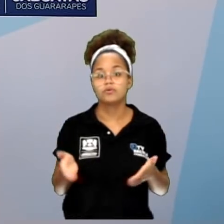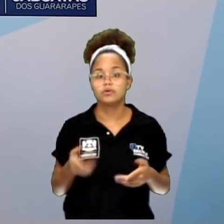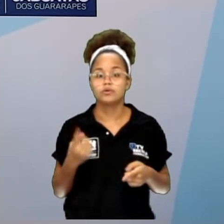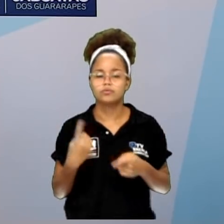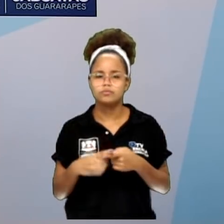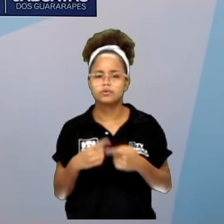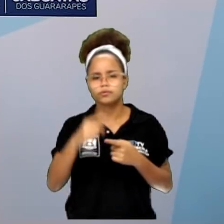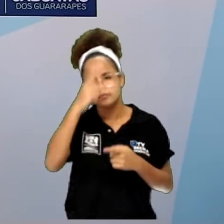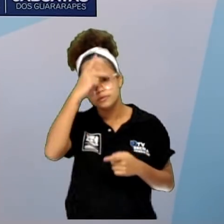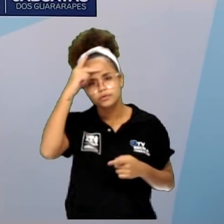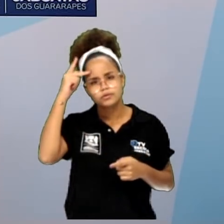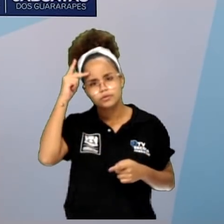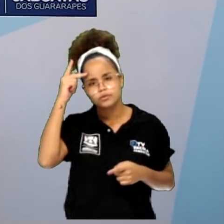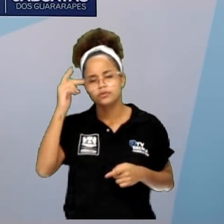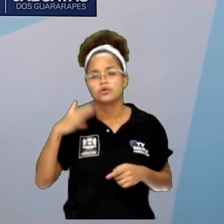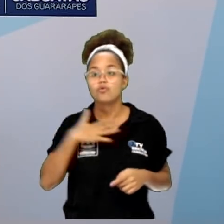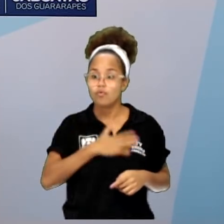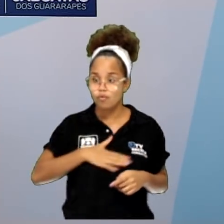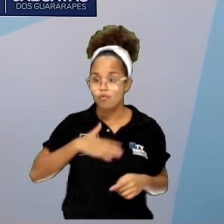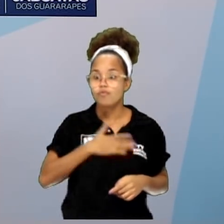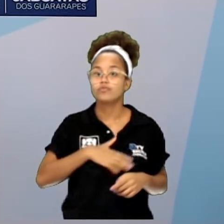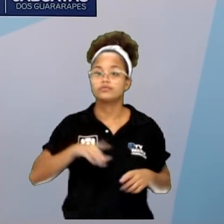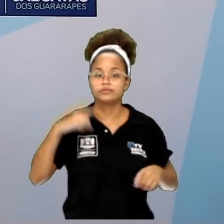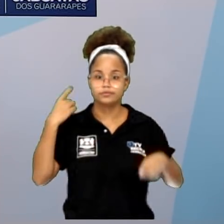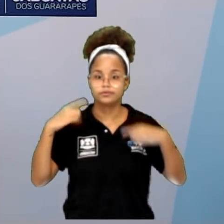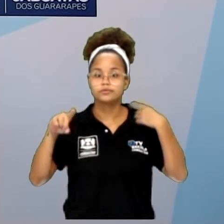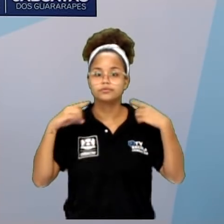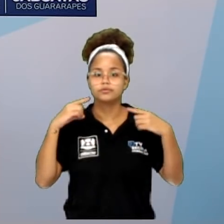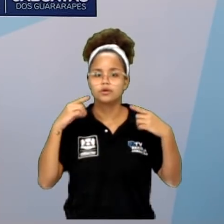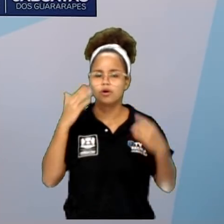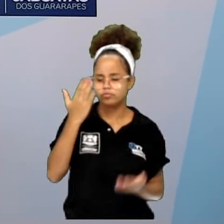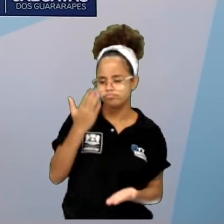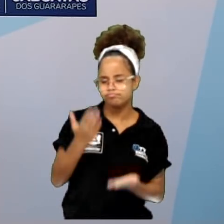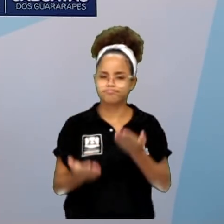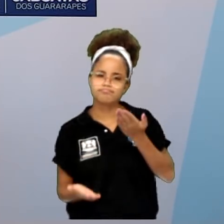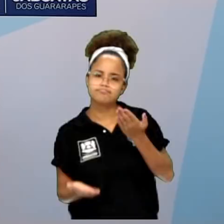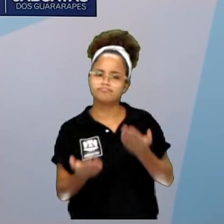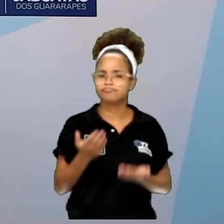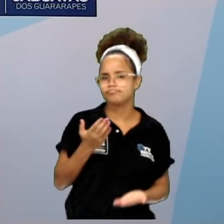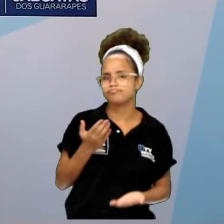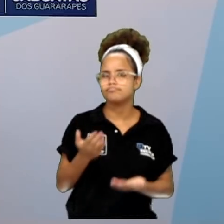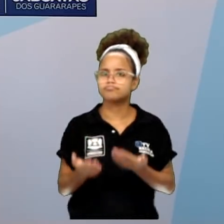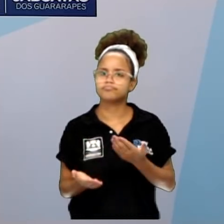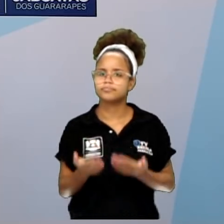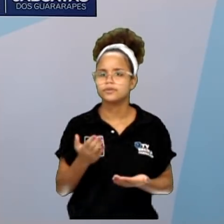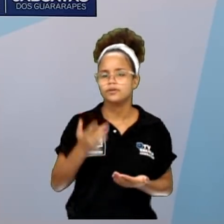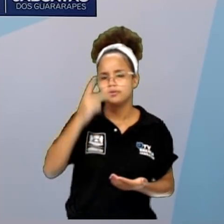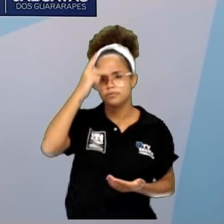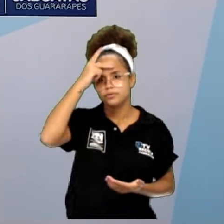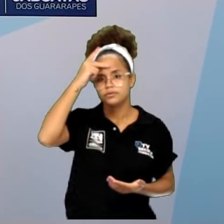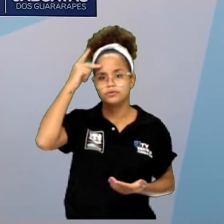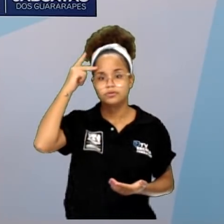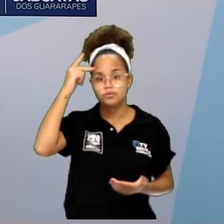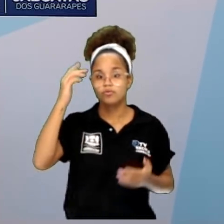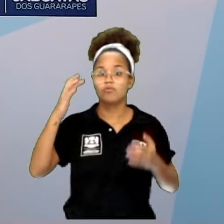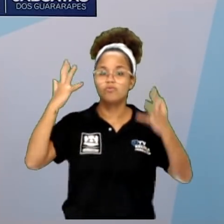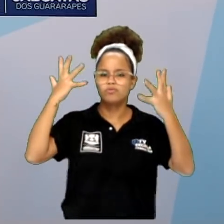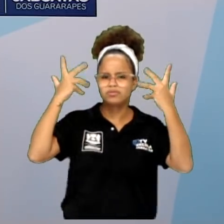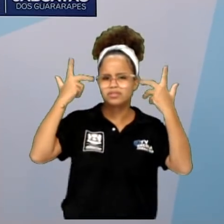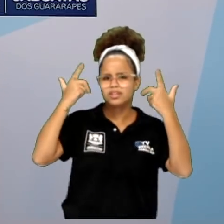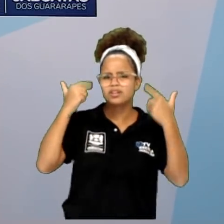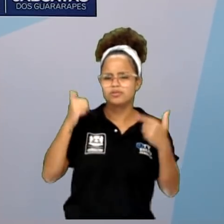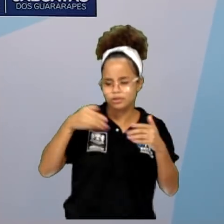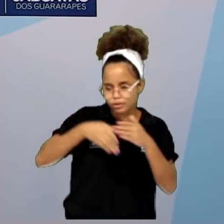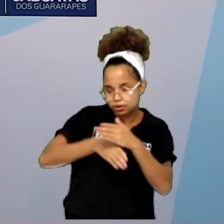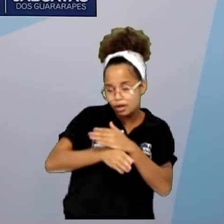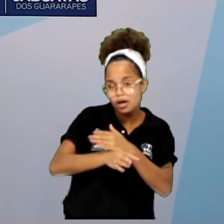os aficionados ainda hoje têm pela música. E ele compara esses aficionados com os leões, né, que foram saindo de